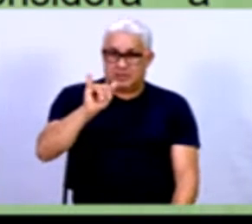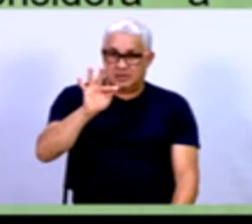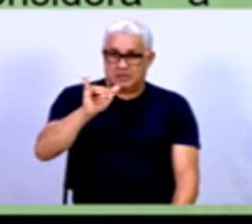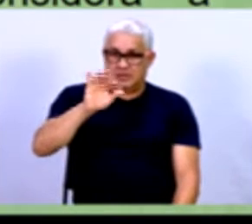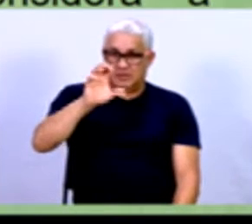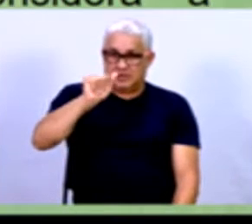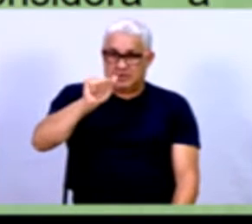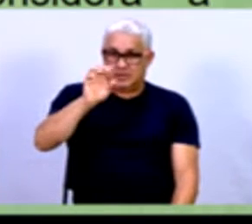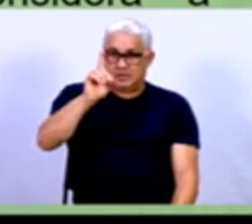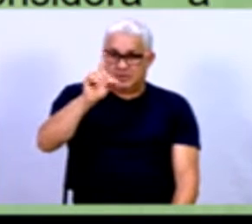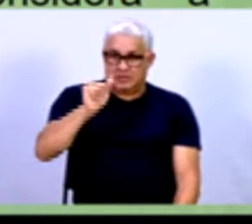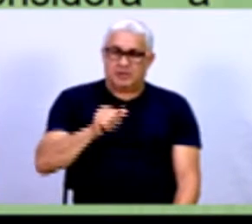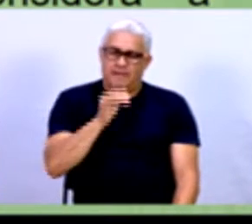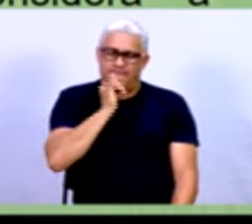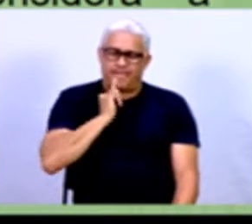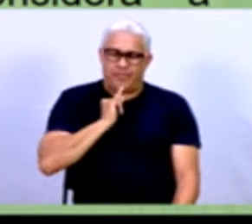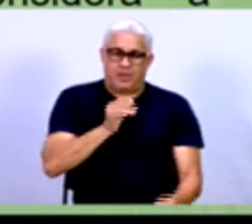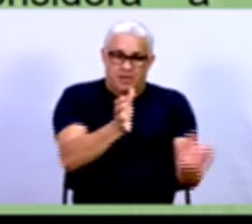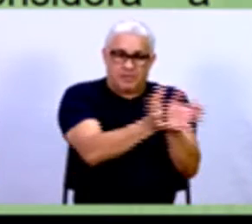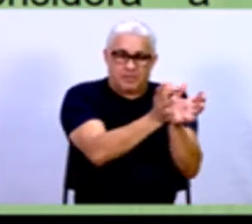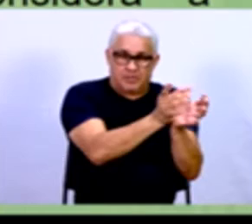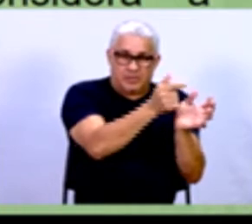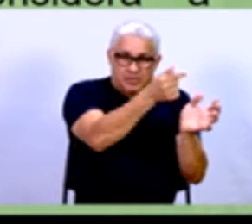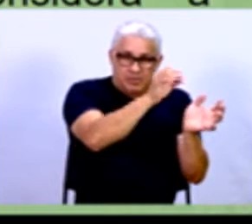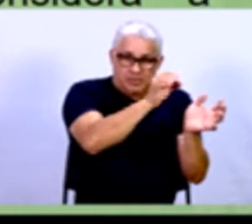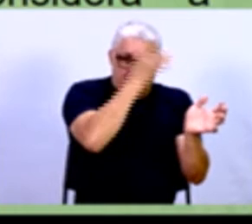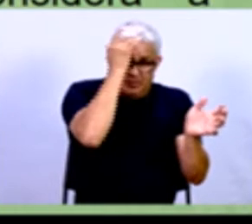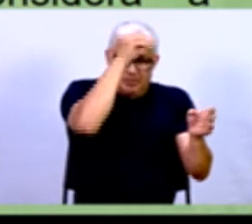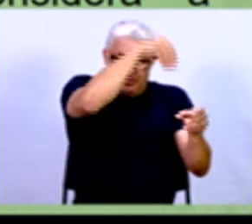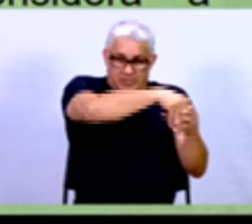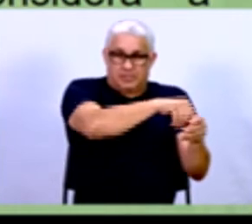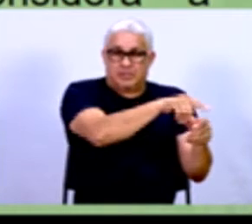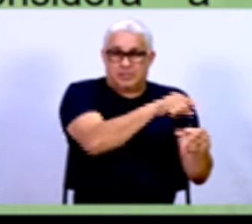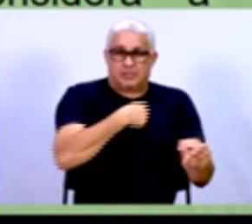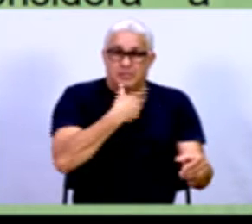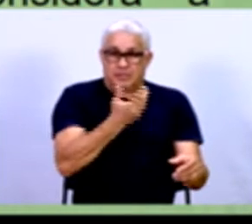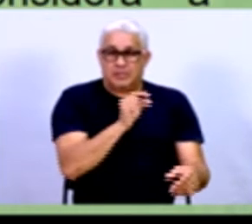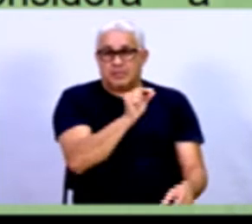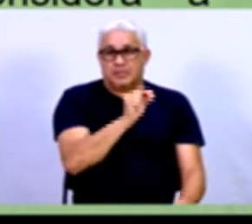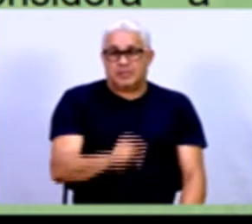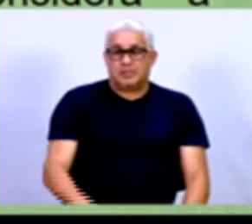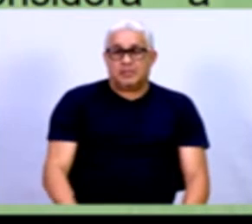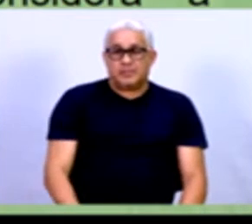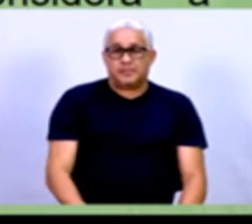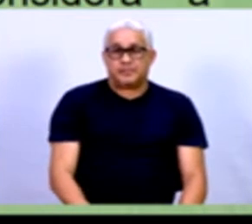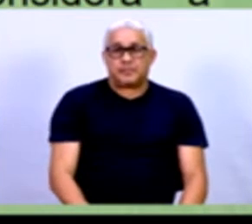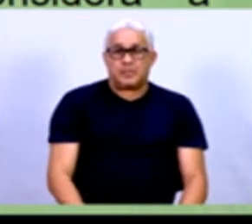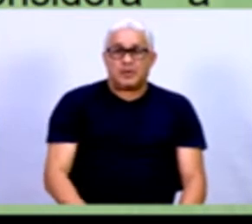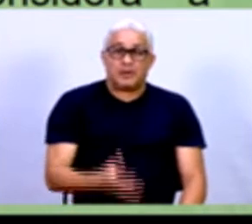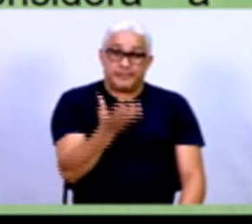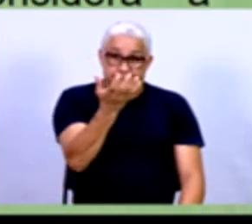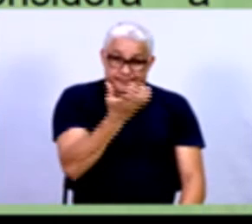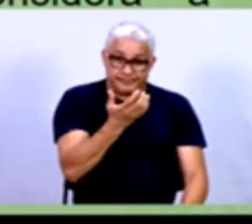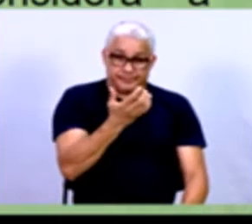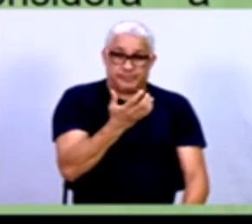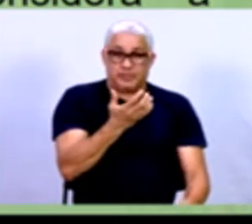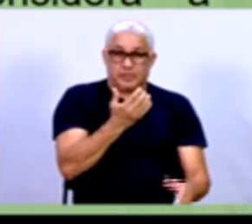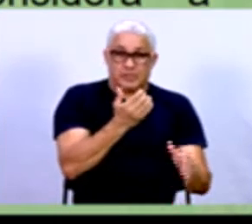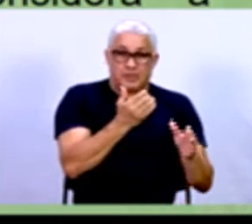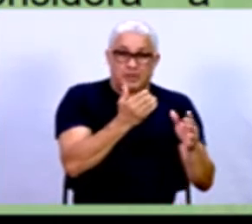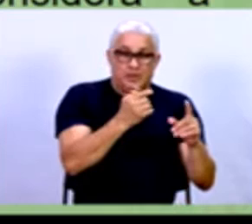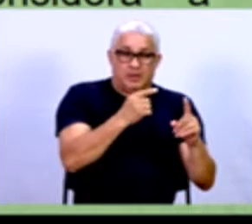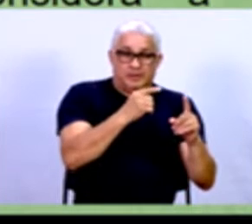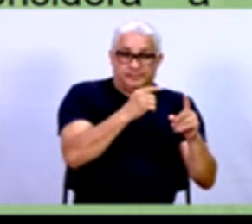nesse mesmo grupo de 70 pessoas, só que a gente quer, aqui o que quer dizer o estratificada? A gente quer dividir homens